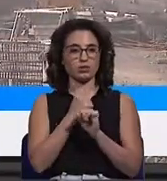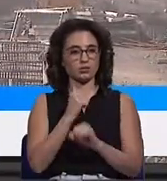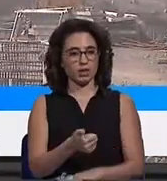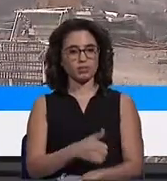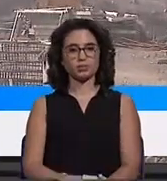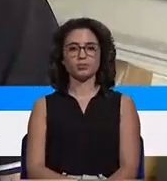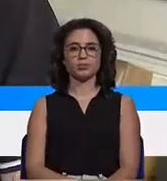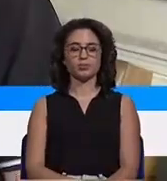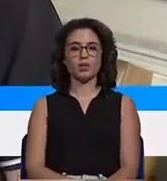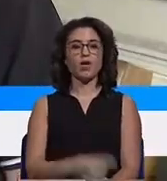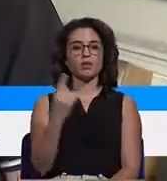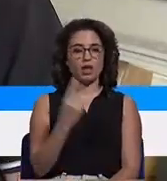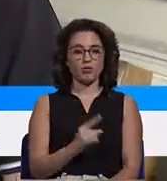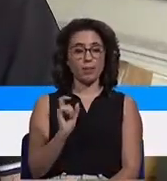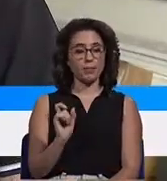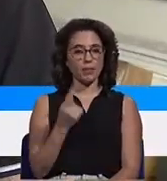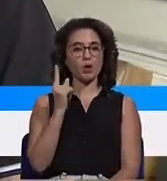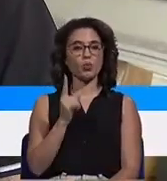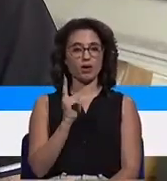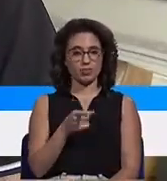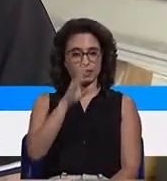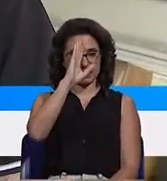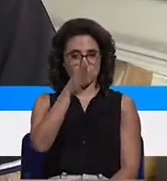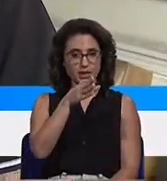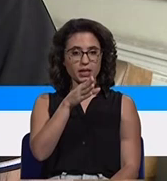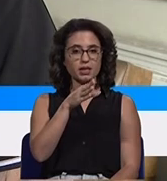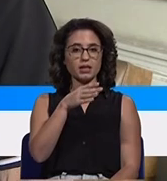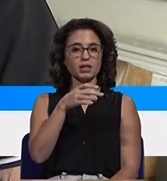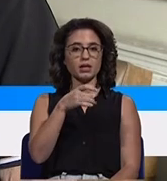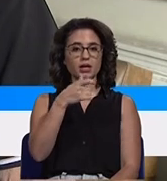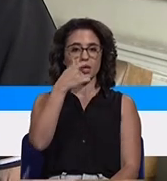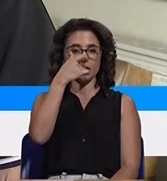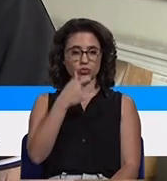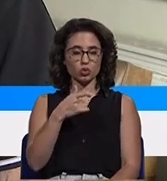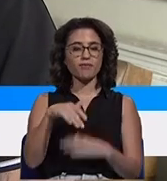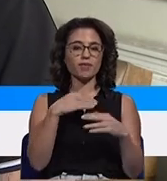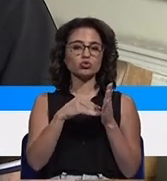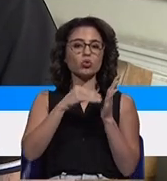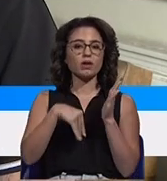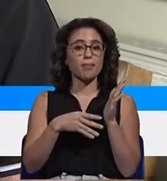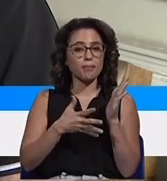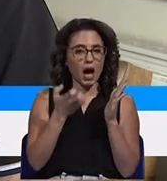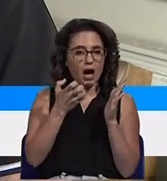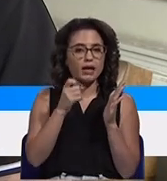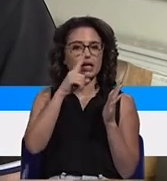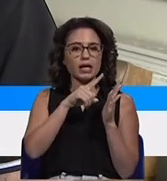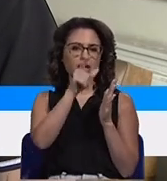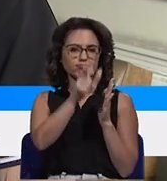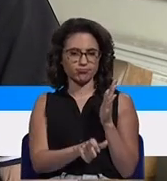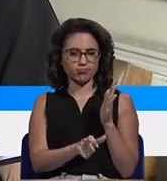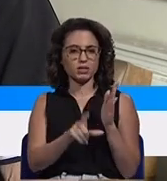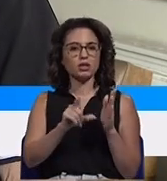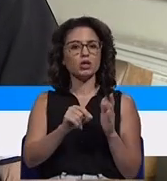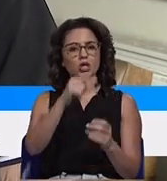Eles devem, em primeiro lugar, saber concretamente quem é a pessoa que quer contratar. E depois não é muito difícil,